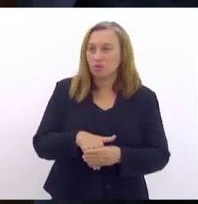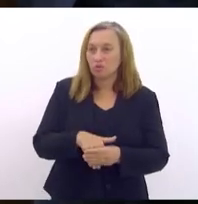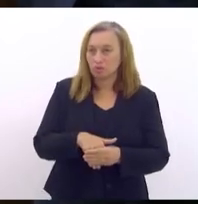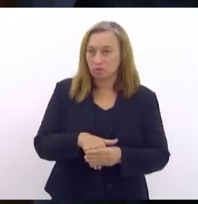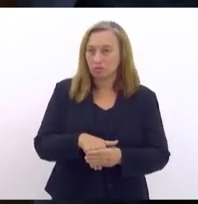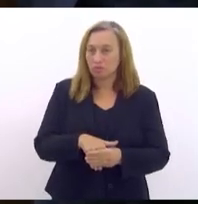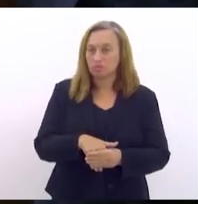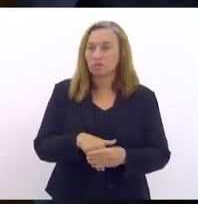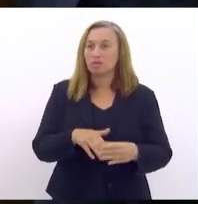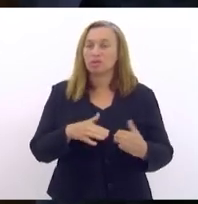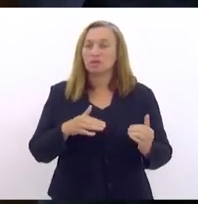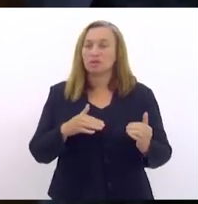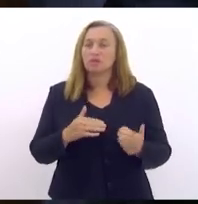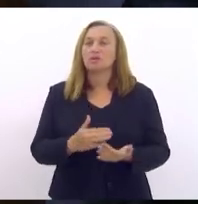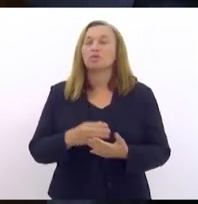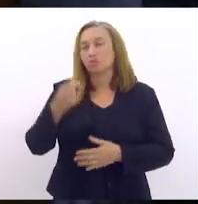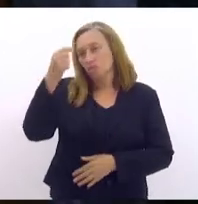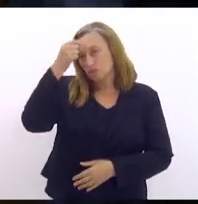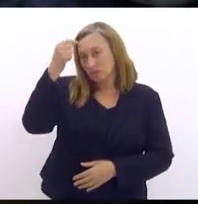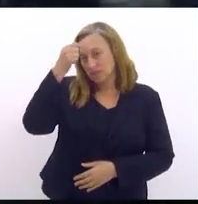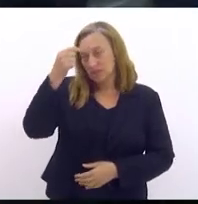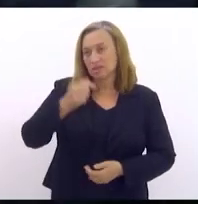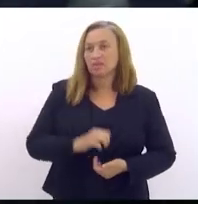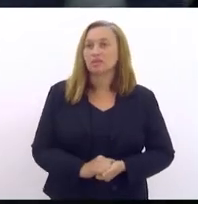e plena consciência.